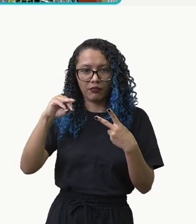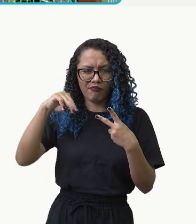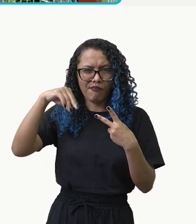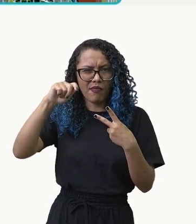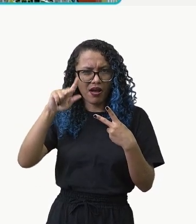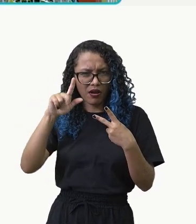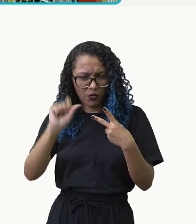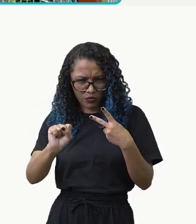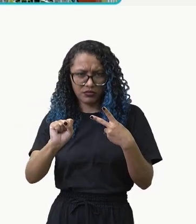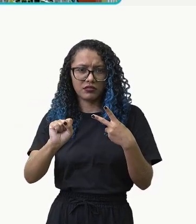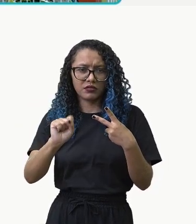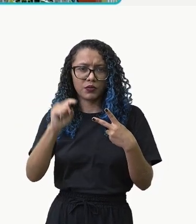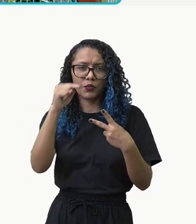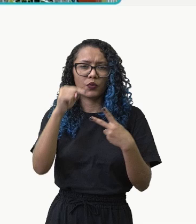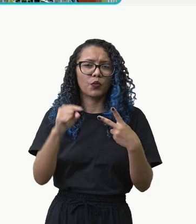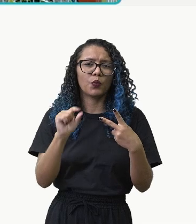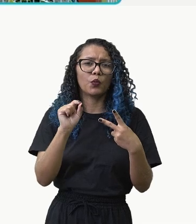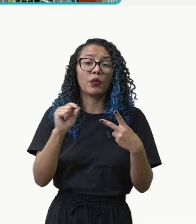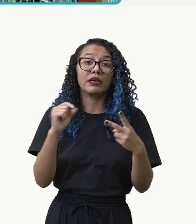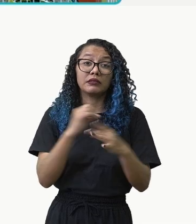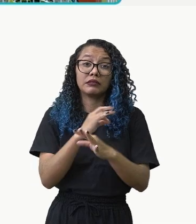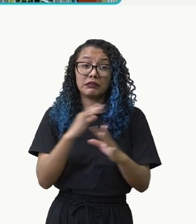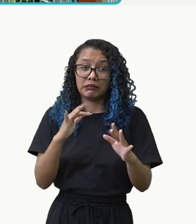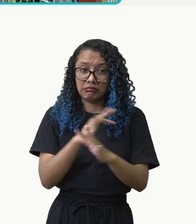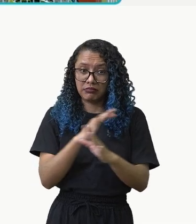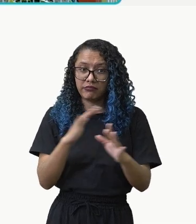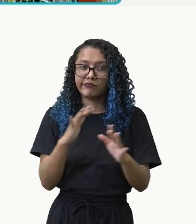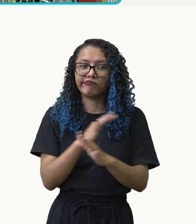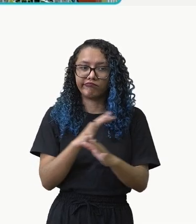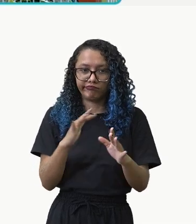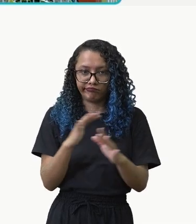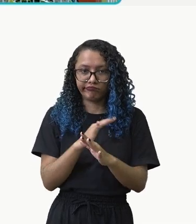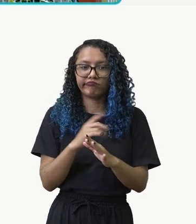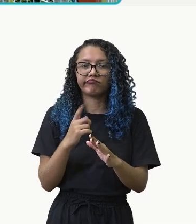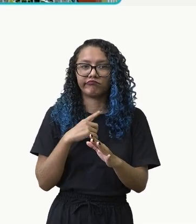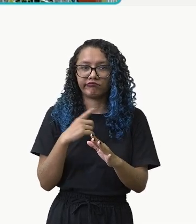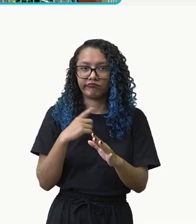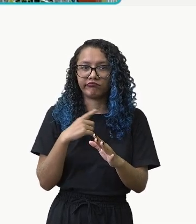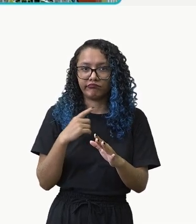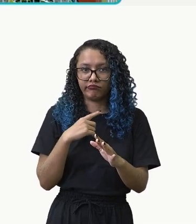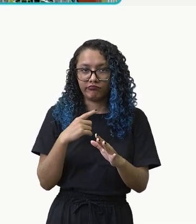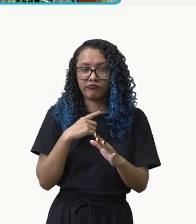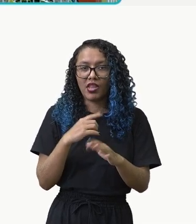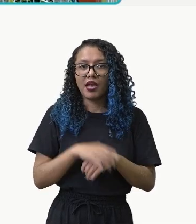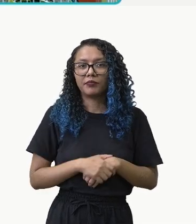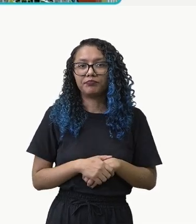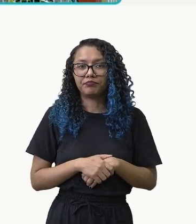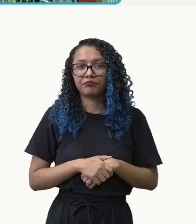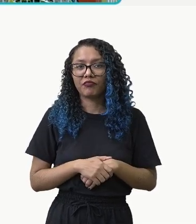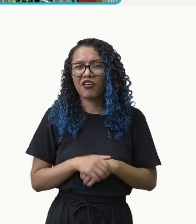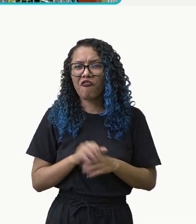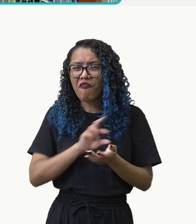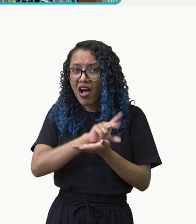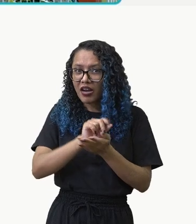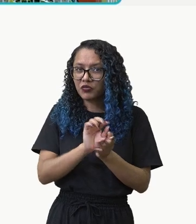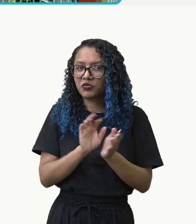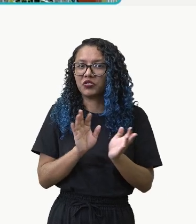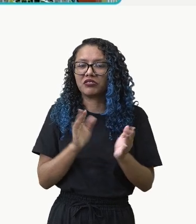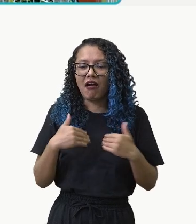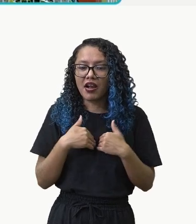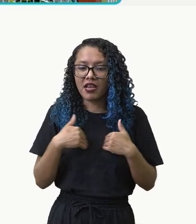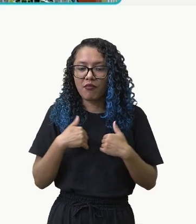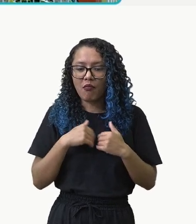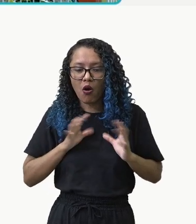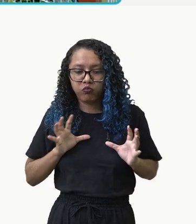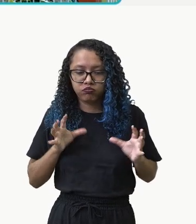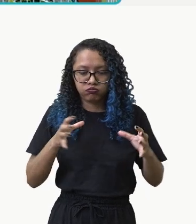ali uma uma guarda onde se onde se amontoam muito desses animais para de lá ser